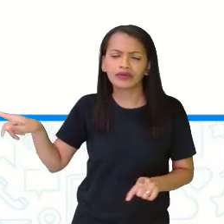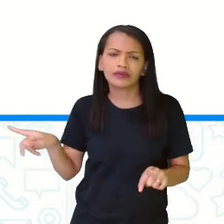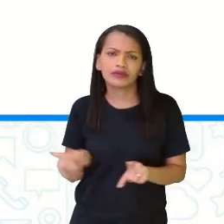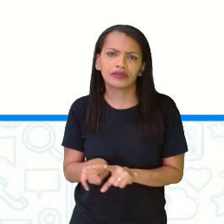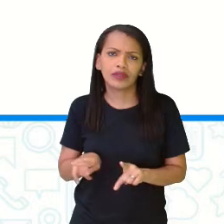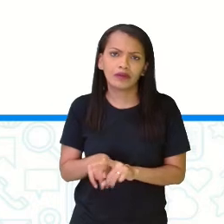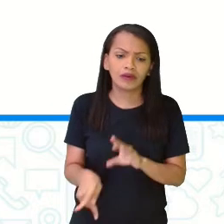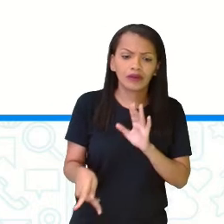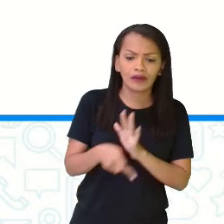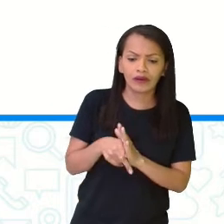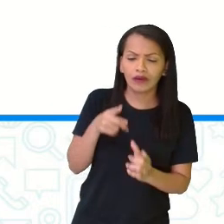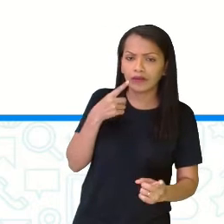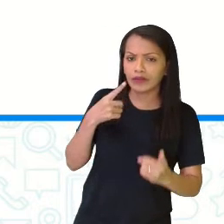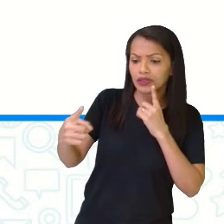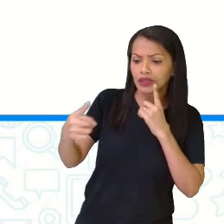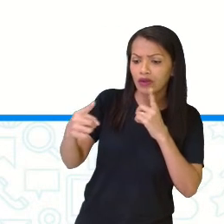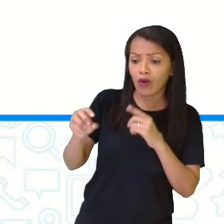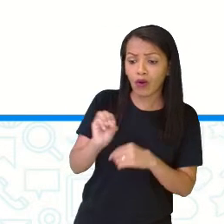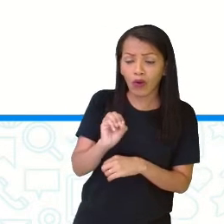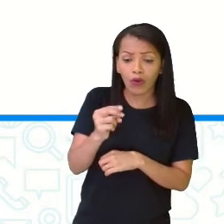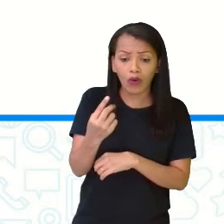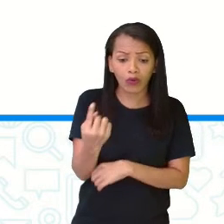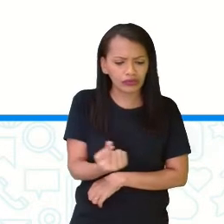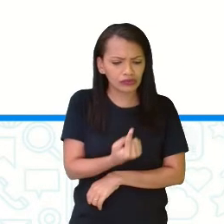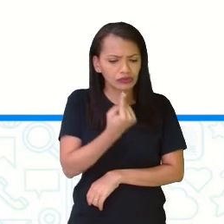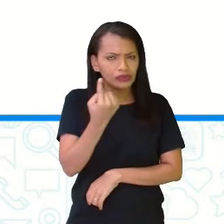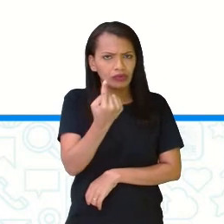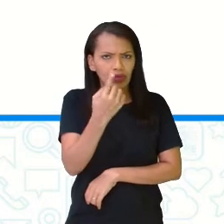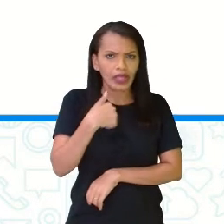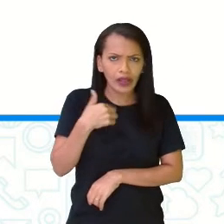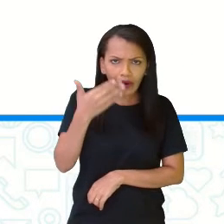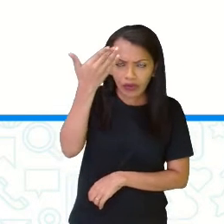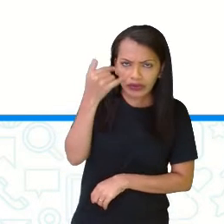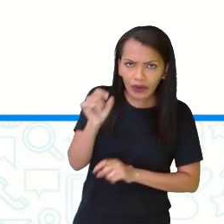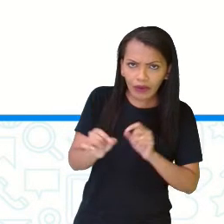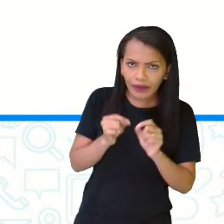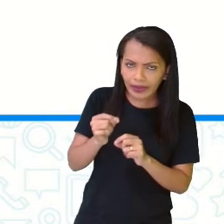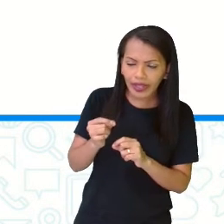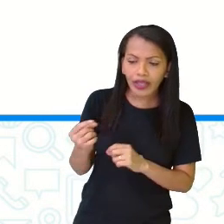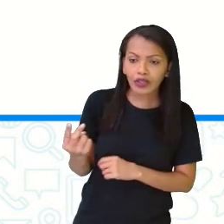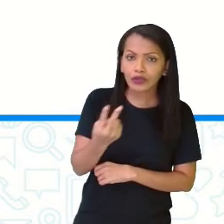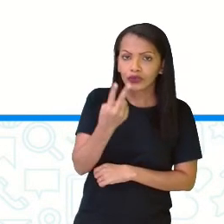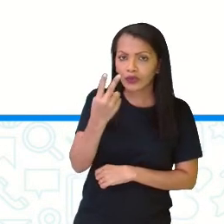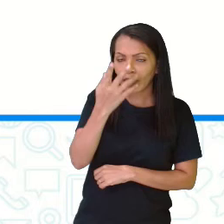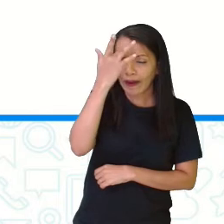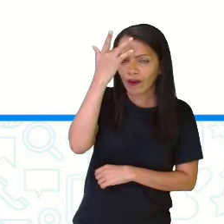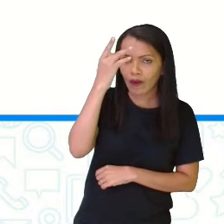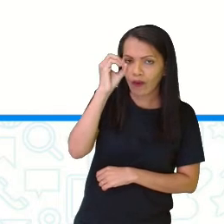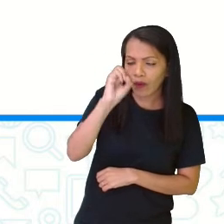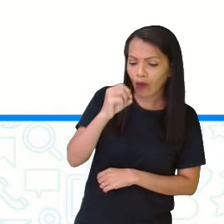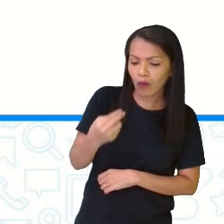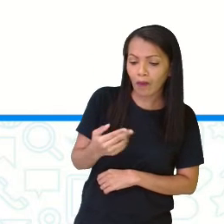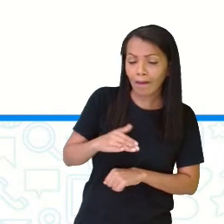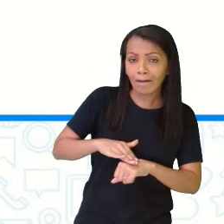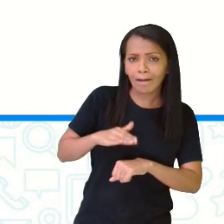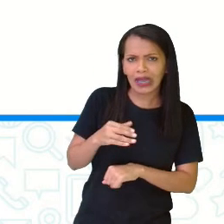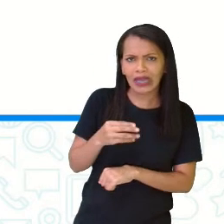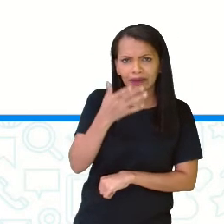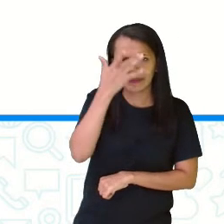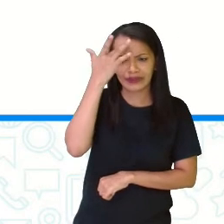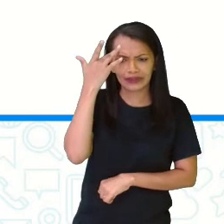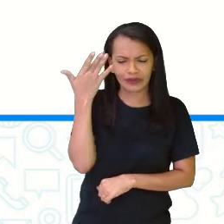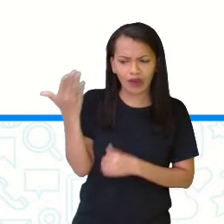presença de diálogos e monólogos. Professor, eu sei o que é um diálogo. São quando duas ou mais pessoas estão conversando. Mas o que é